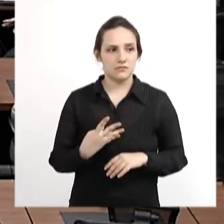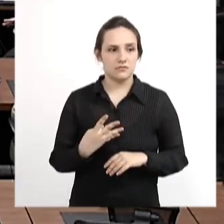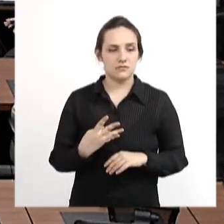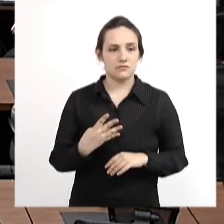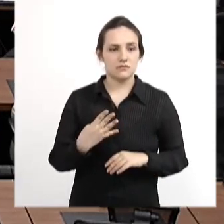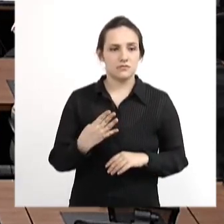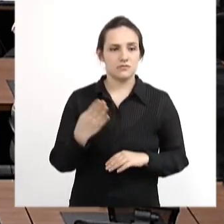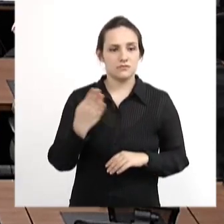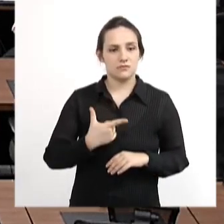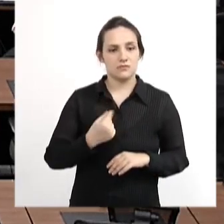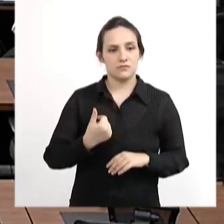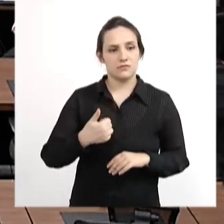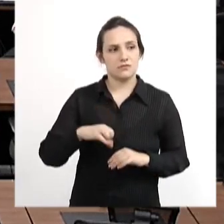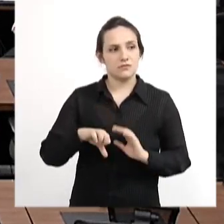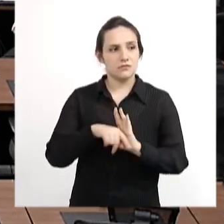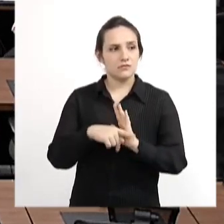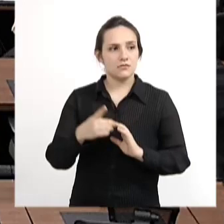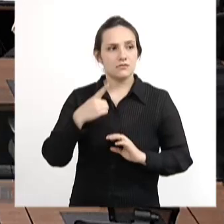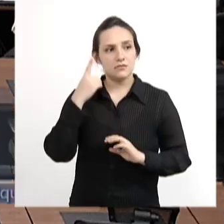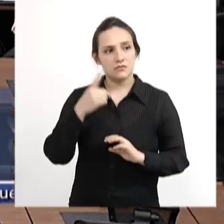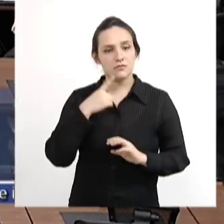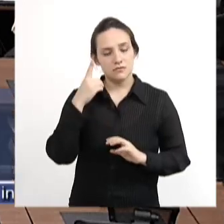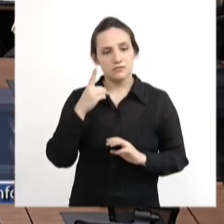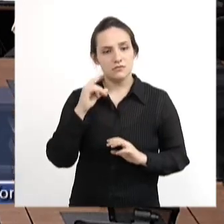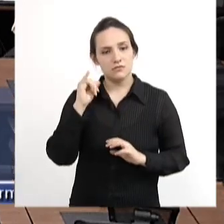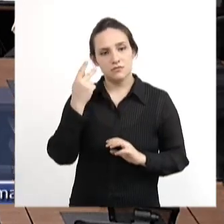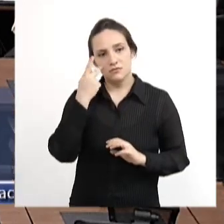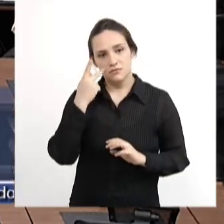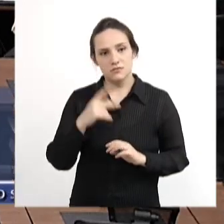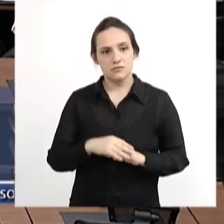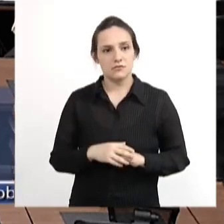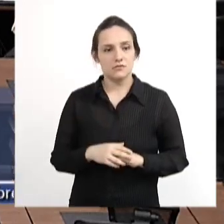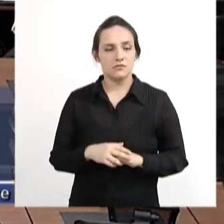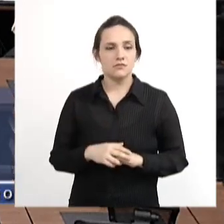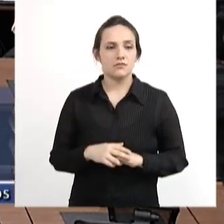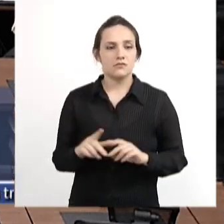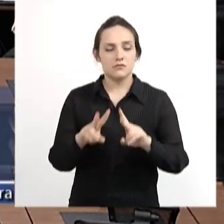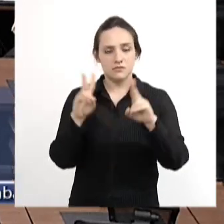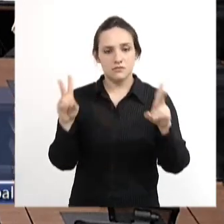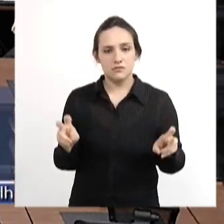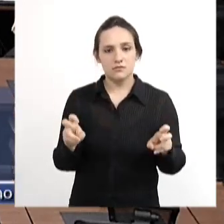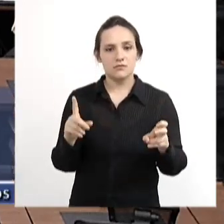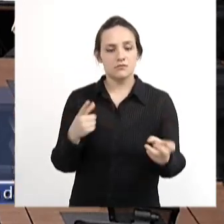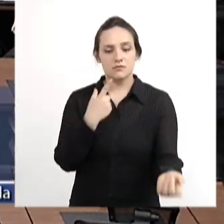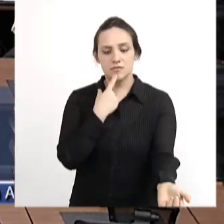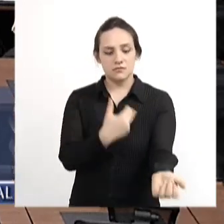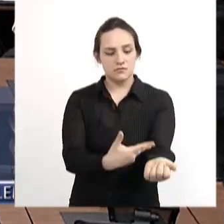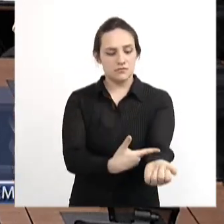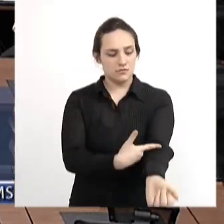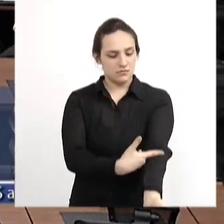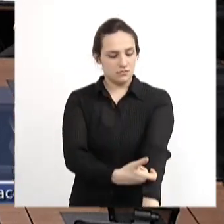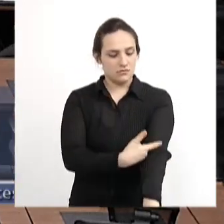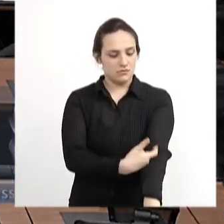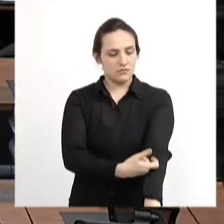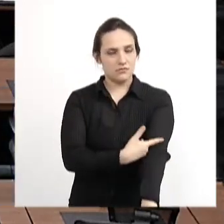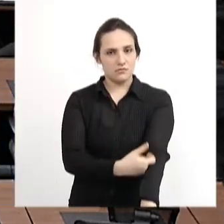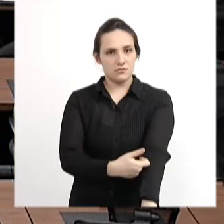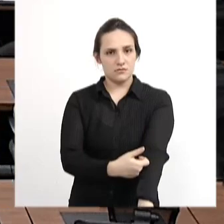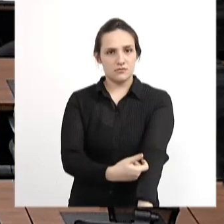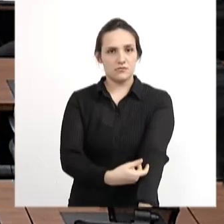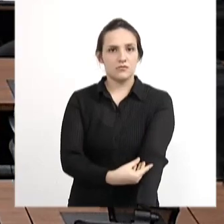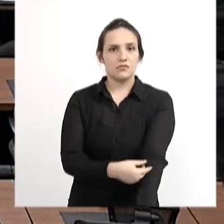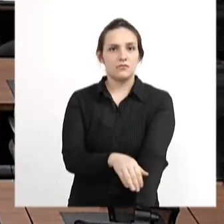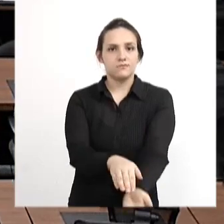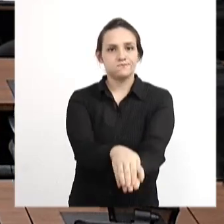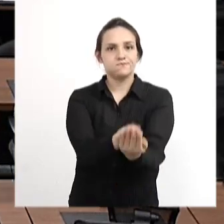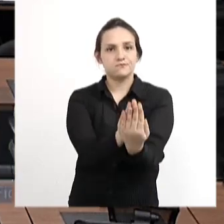184/2019, de autoria do deputado João Henrique. E aí? Dispõe sobre a coleta de sangue, seus componentes e derivados no âmbito do Estado de